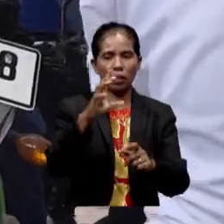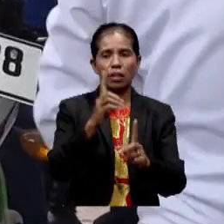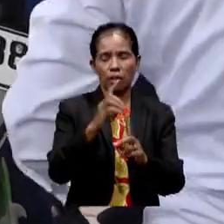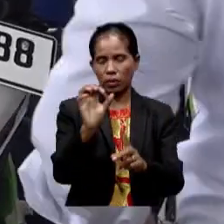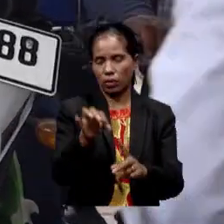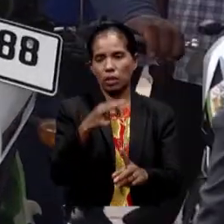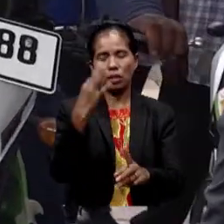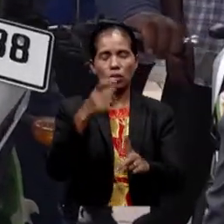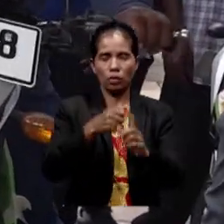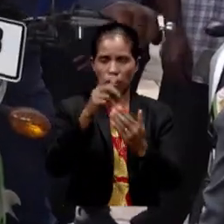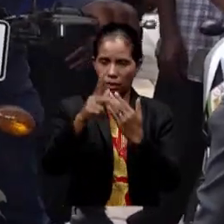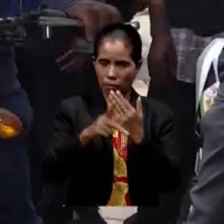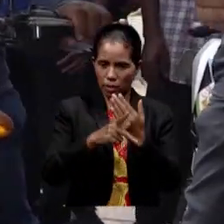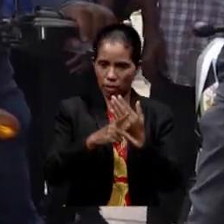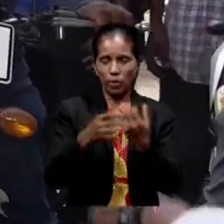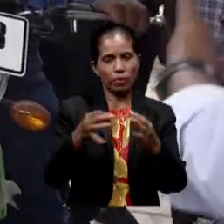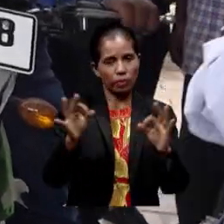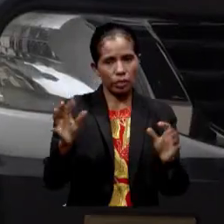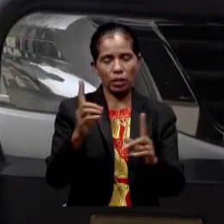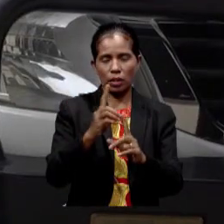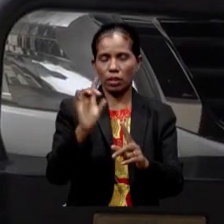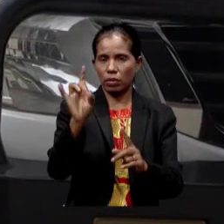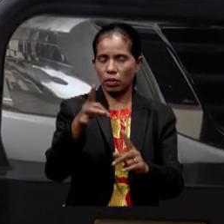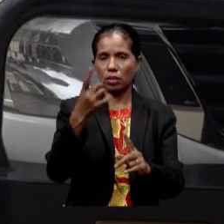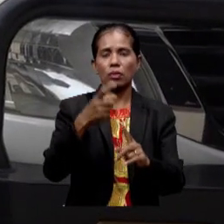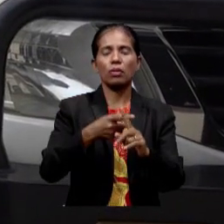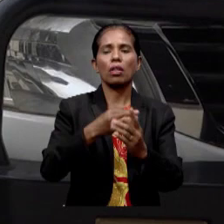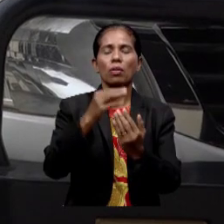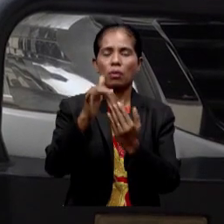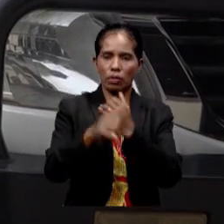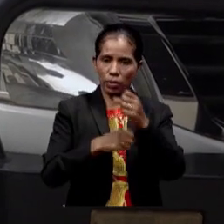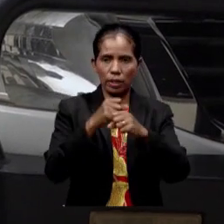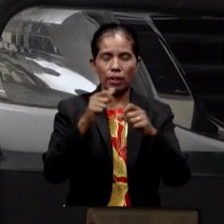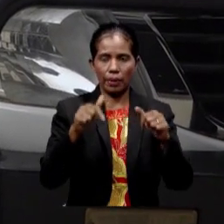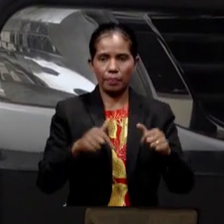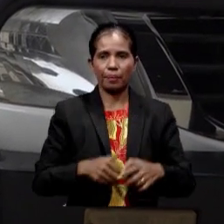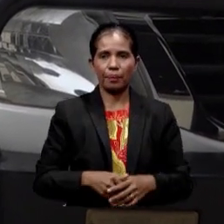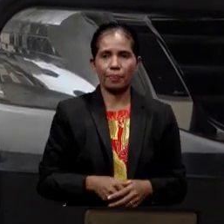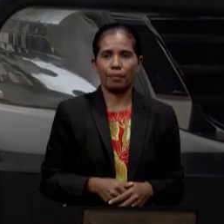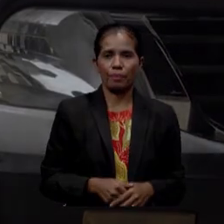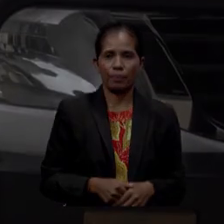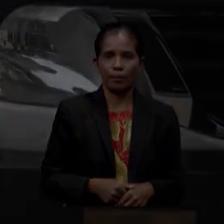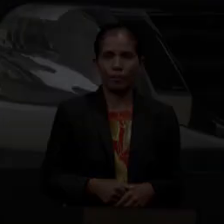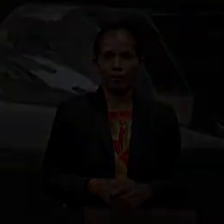se remata e halo Sanul Resinghualo fulan maio tinané. Jimmy Fernandes, Juvel da Costa, Gemen.